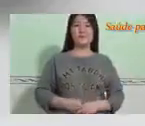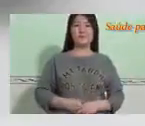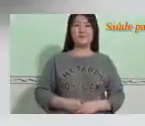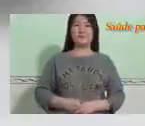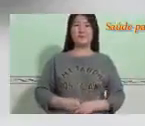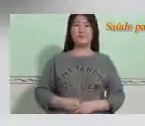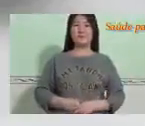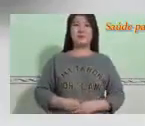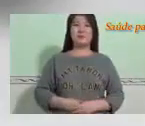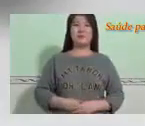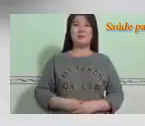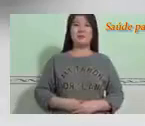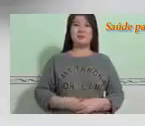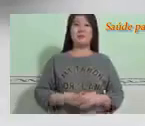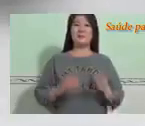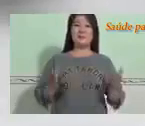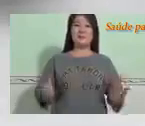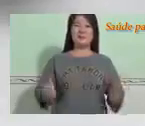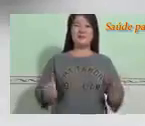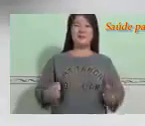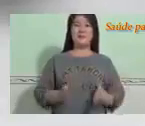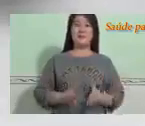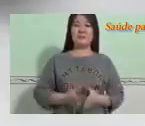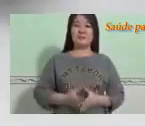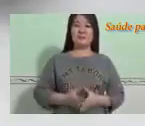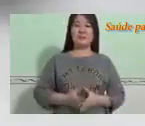Depois disso, laboratório,